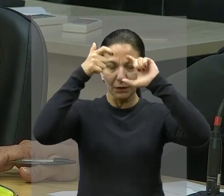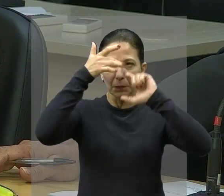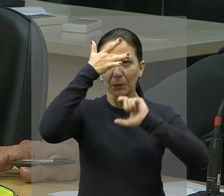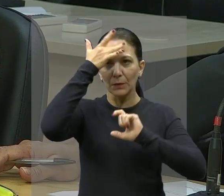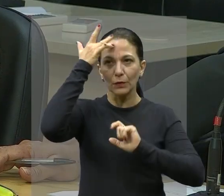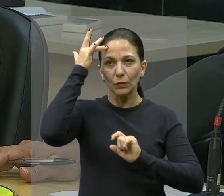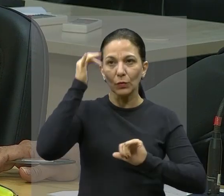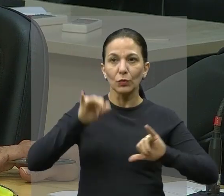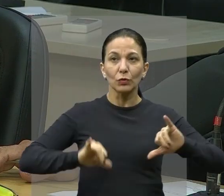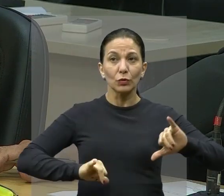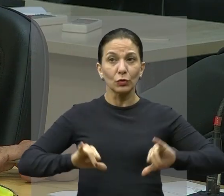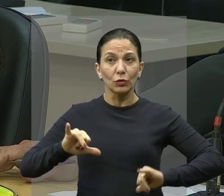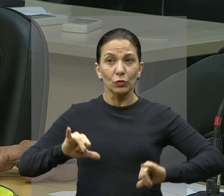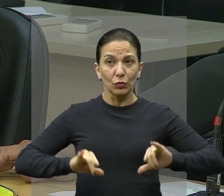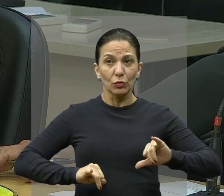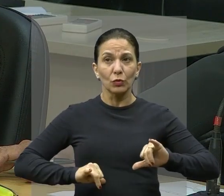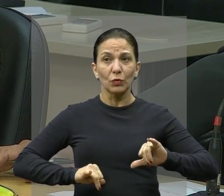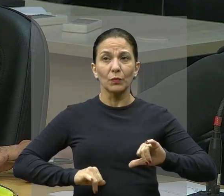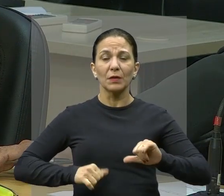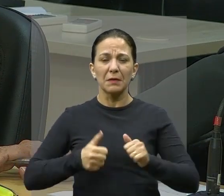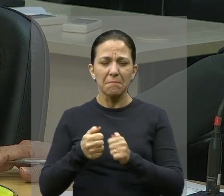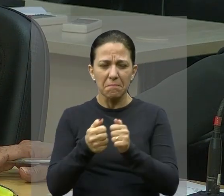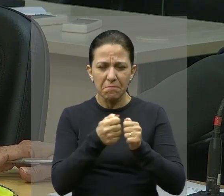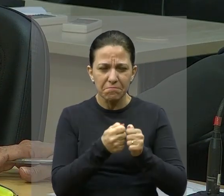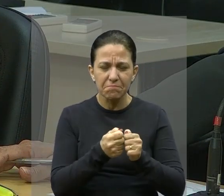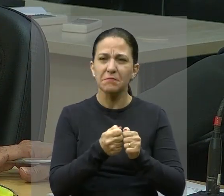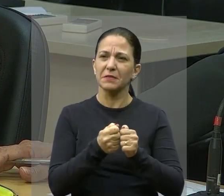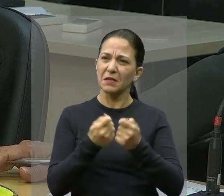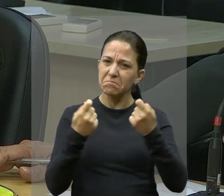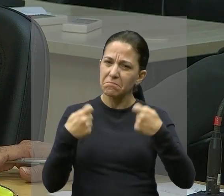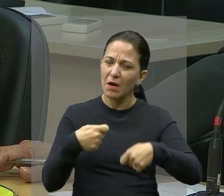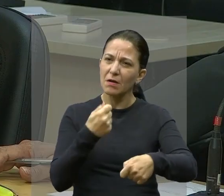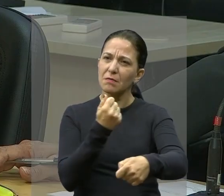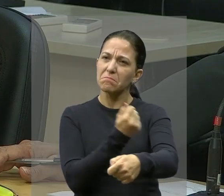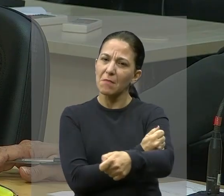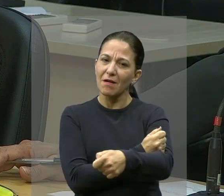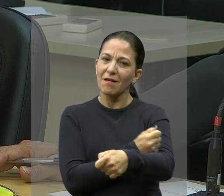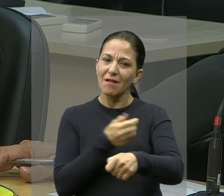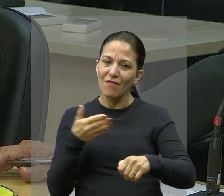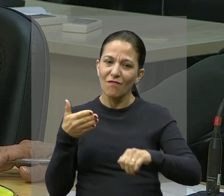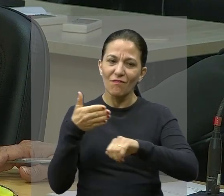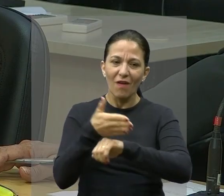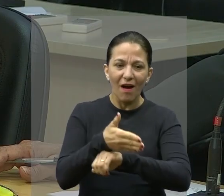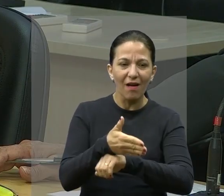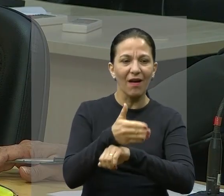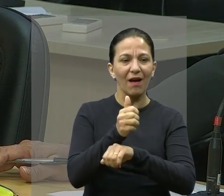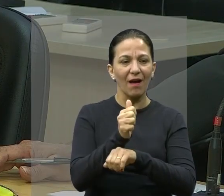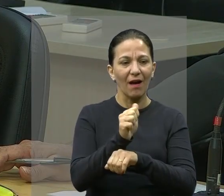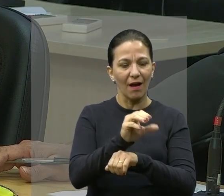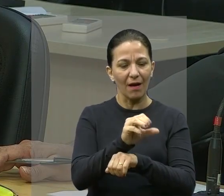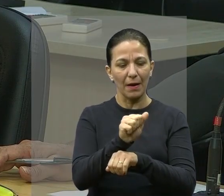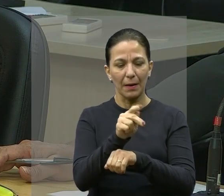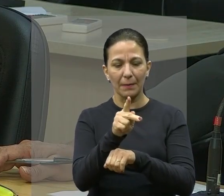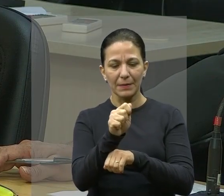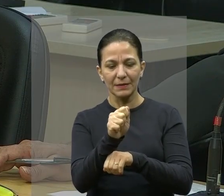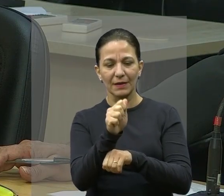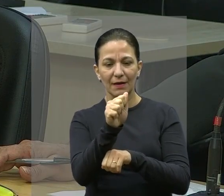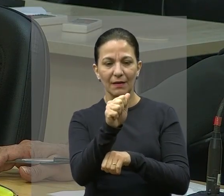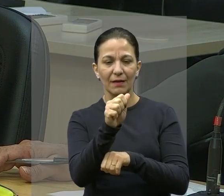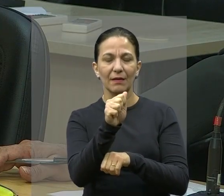que sofrem com o transtorno da ludopatia, ela está sendo direcionada para o CAPES AD, né? E a gente percebeu